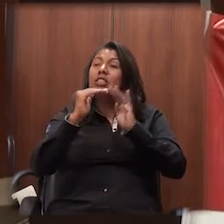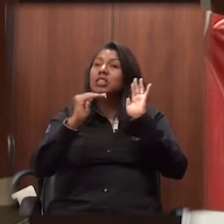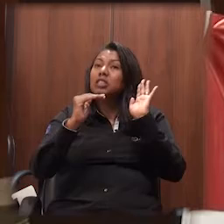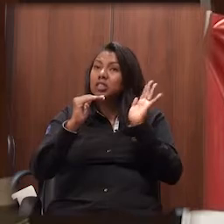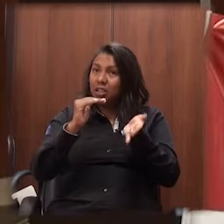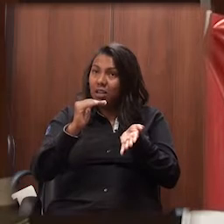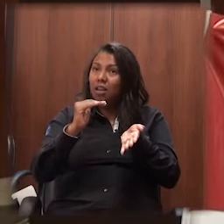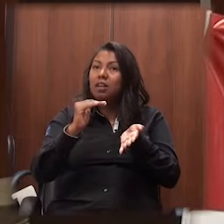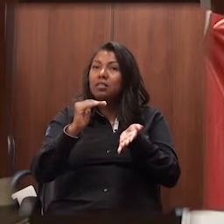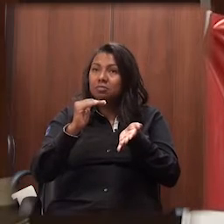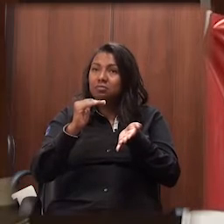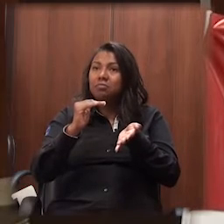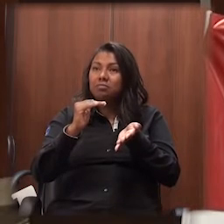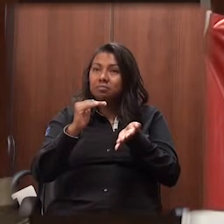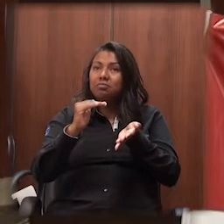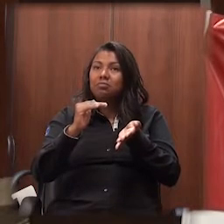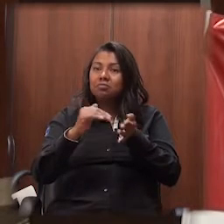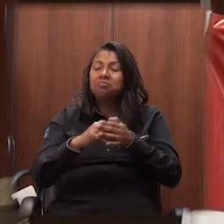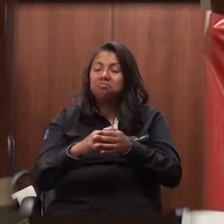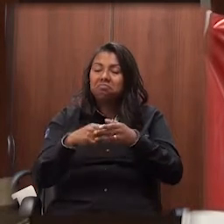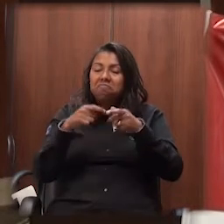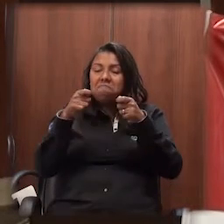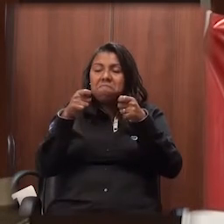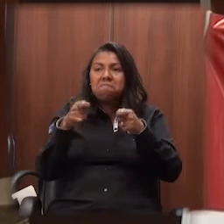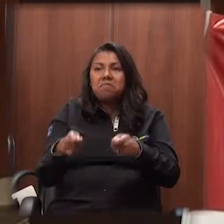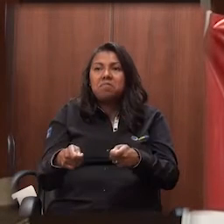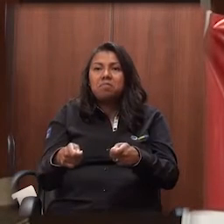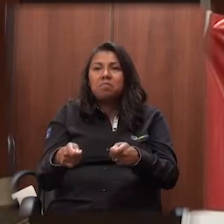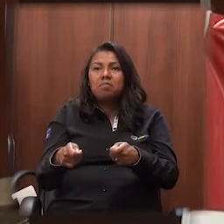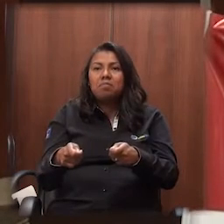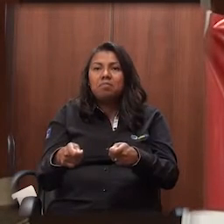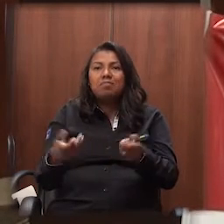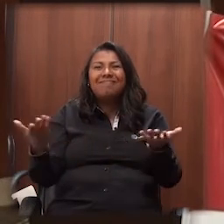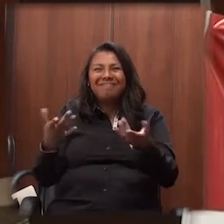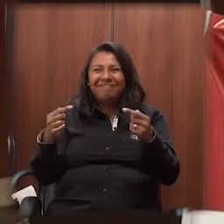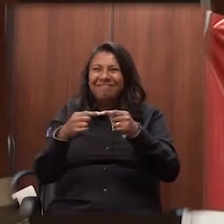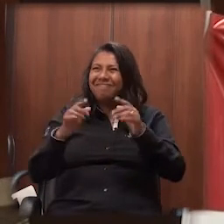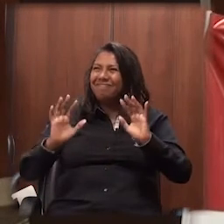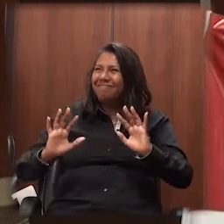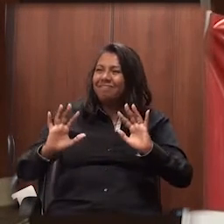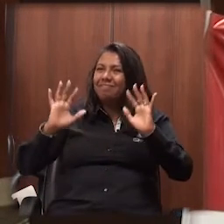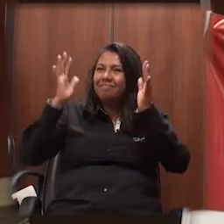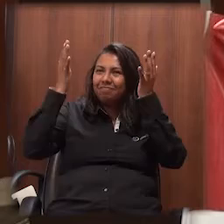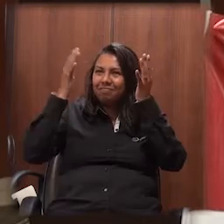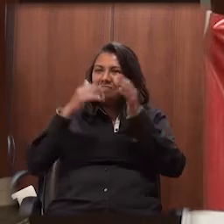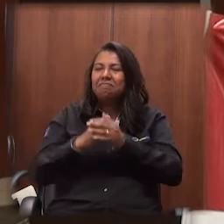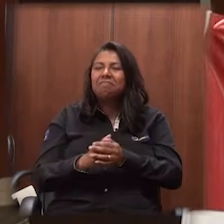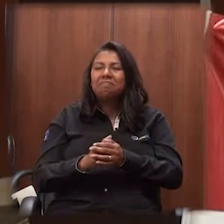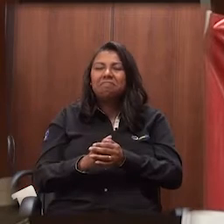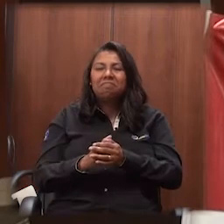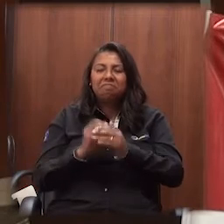um passo que é certamente firme e agora já de celebração, uma enorme